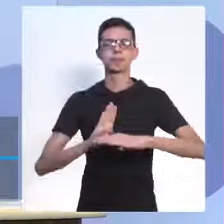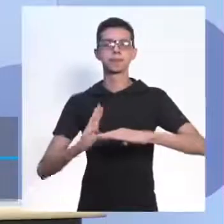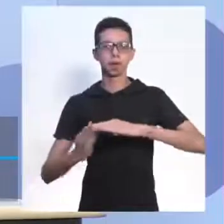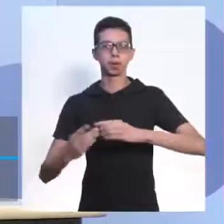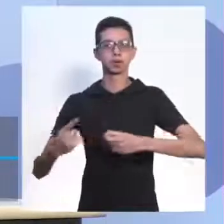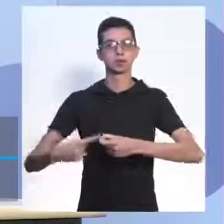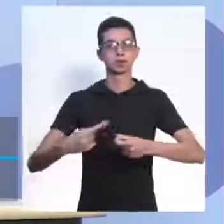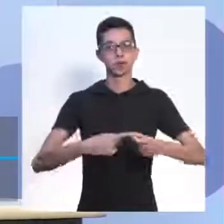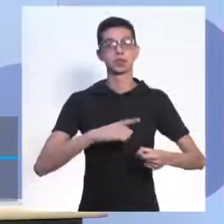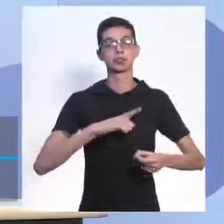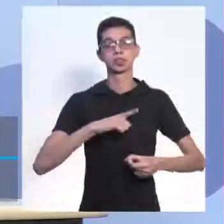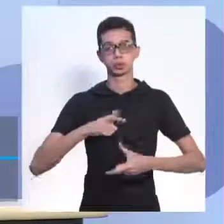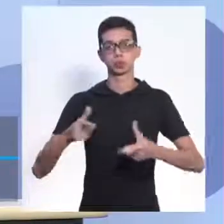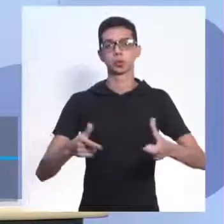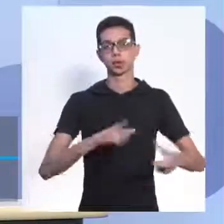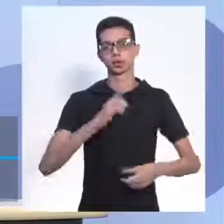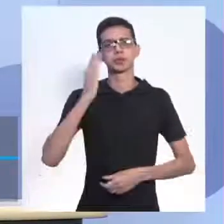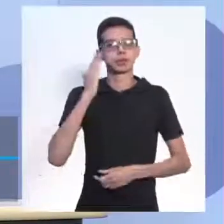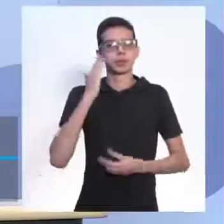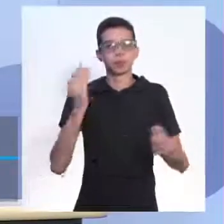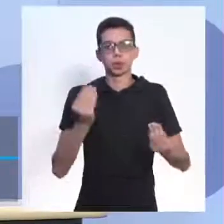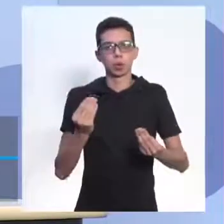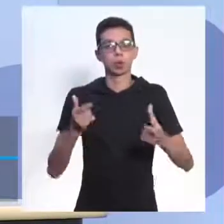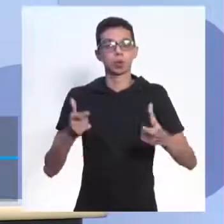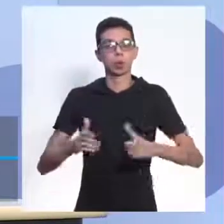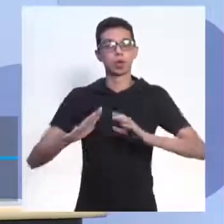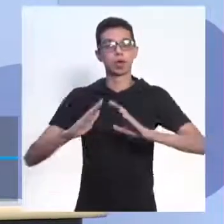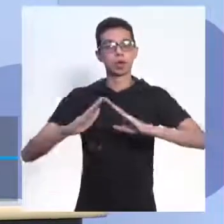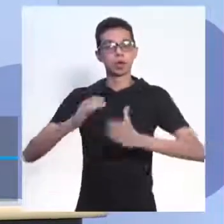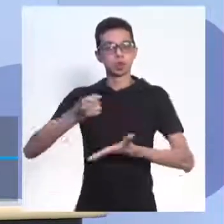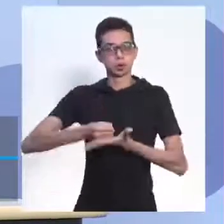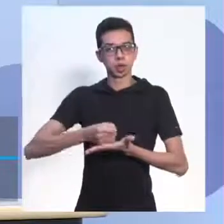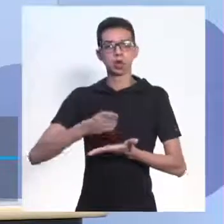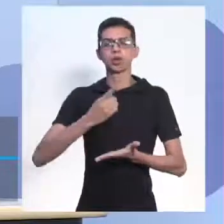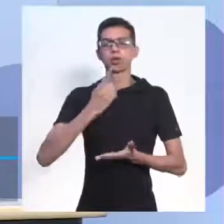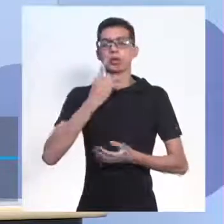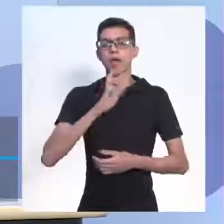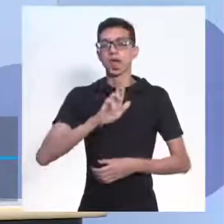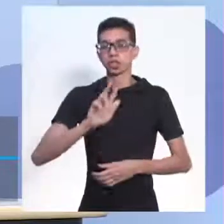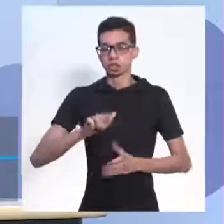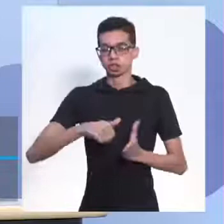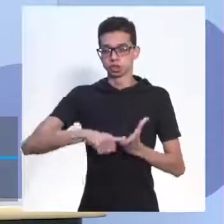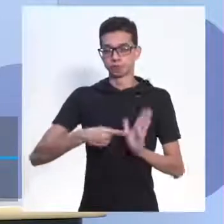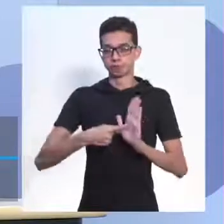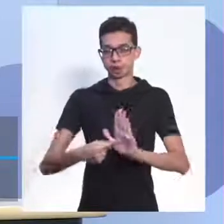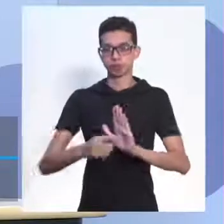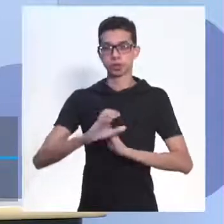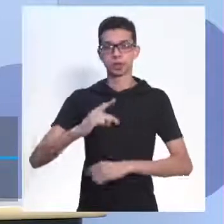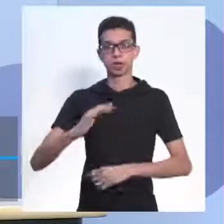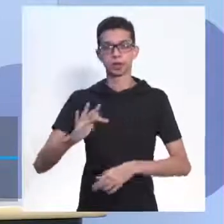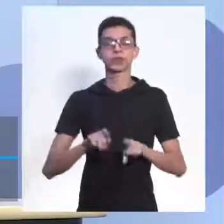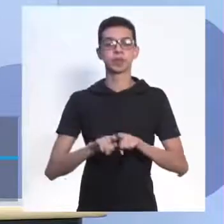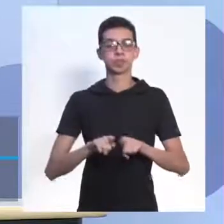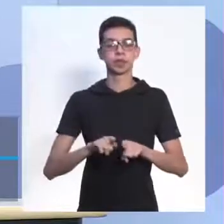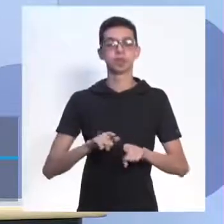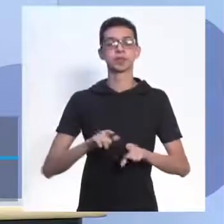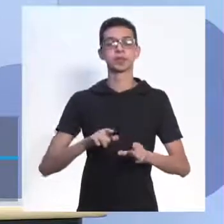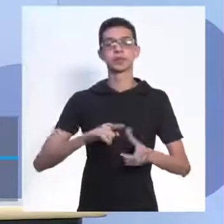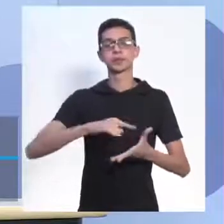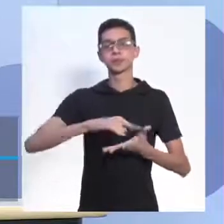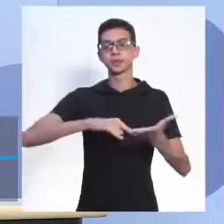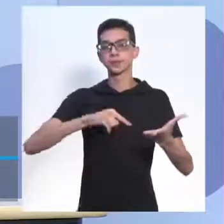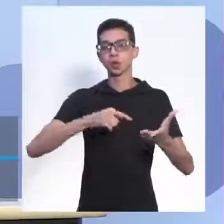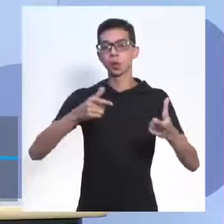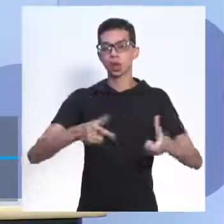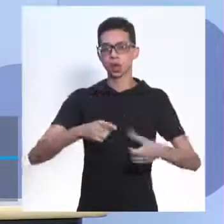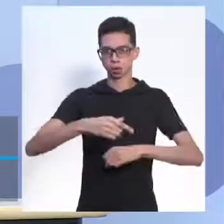a sua zona eleitoral sem saber onde eu sou cartório vai lá comprovante de endereço RG né CPF leva lá seus documentos e aí você